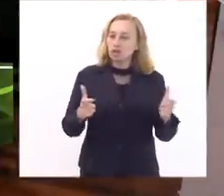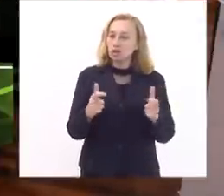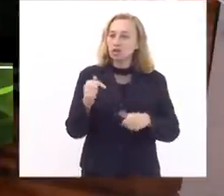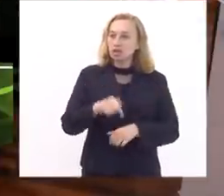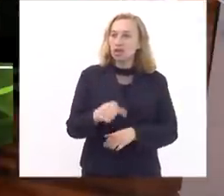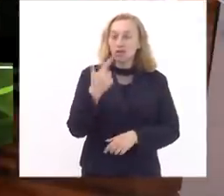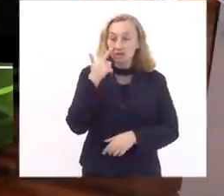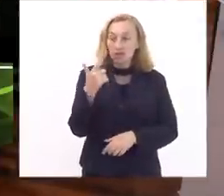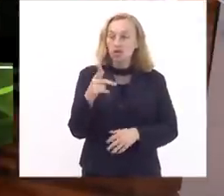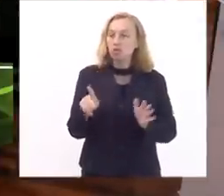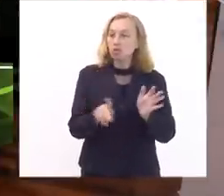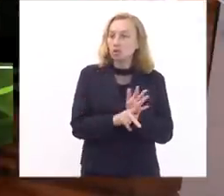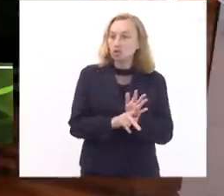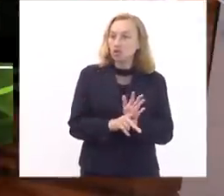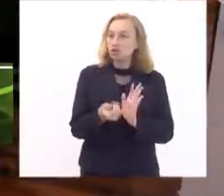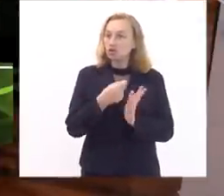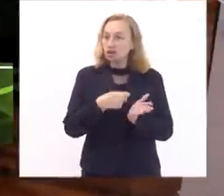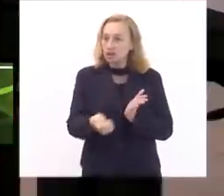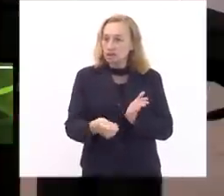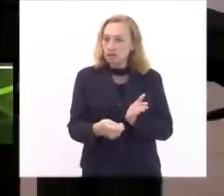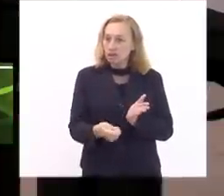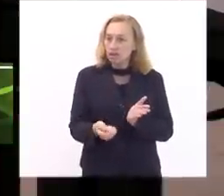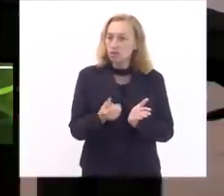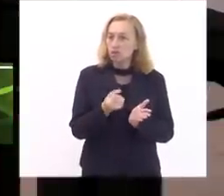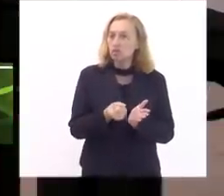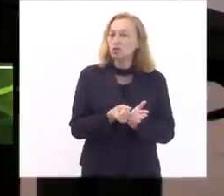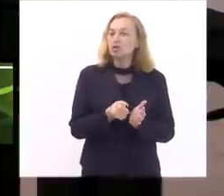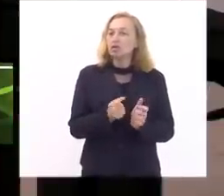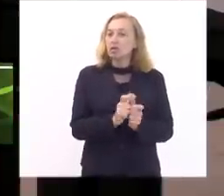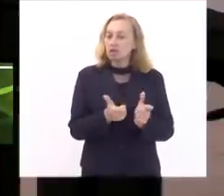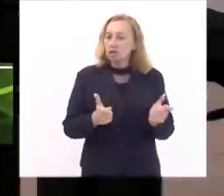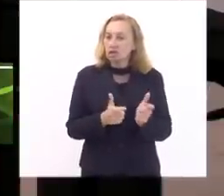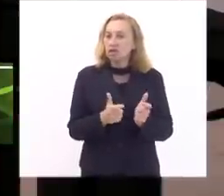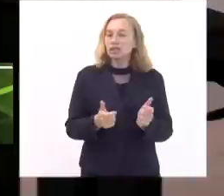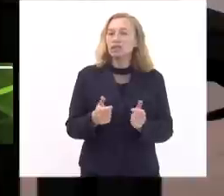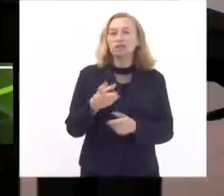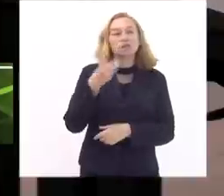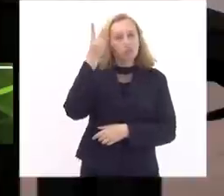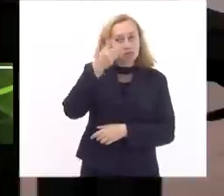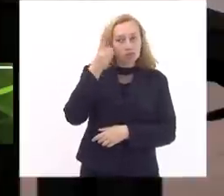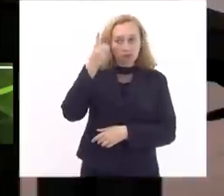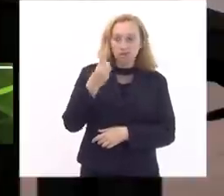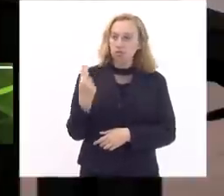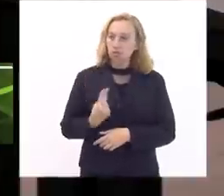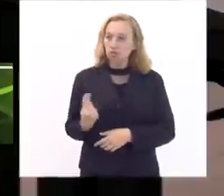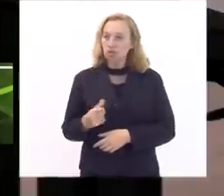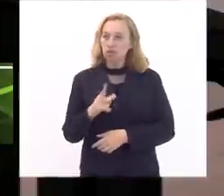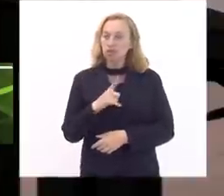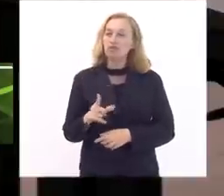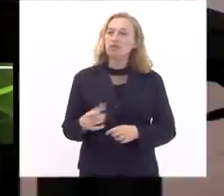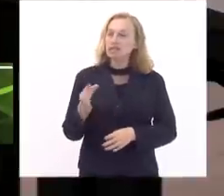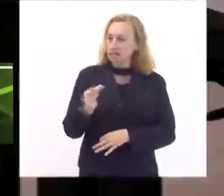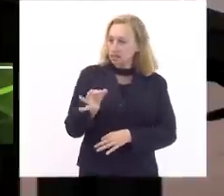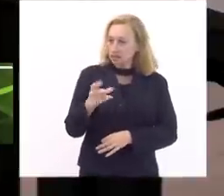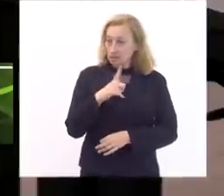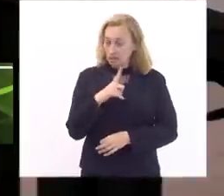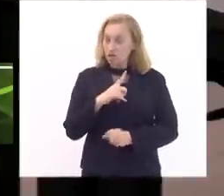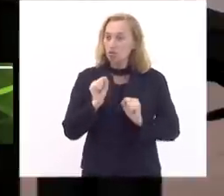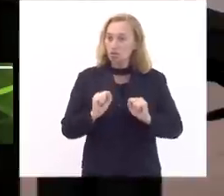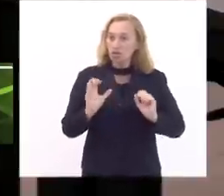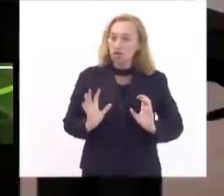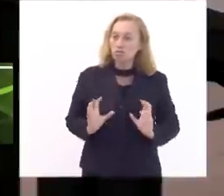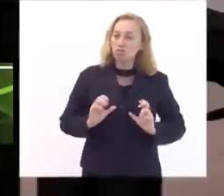projeto foi assinado por uma grande quantidade de deputados e deputadas, com a autoria, e eu tenho certeza que a gente pode